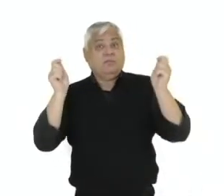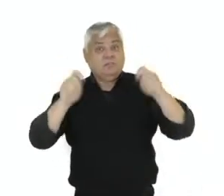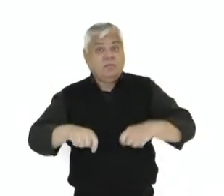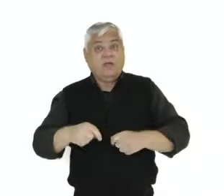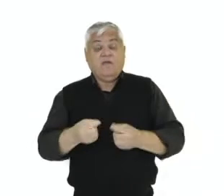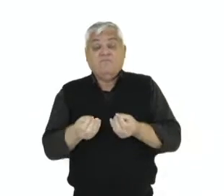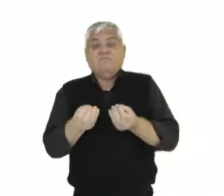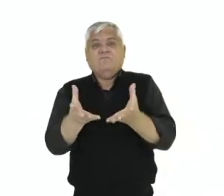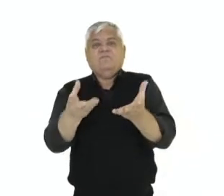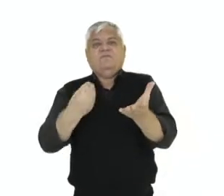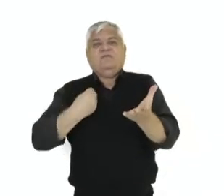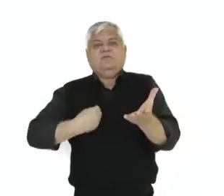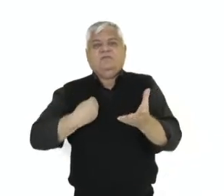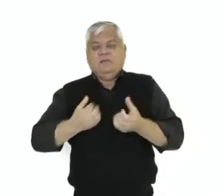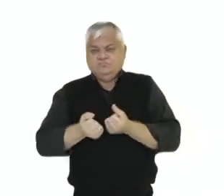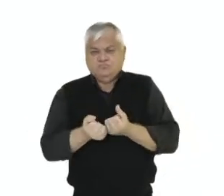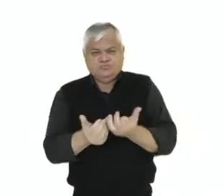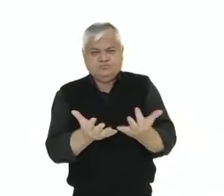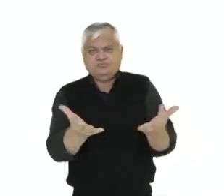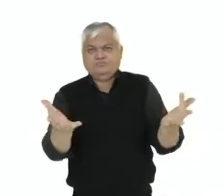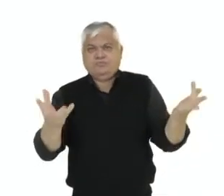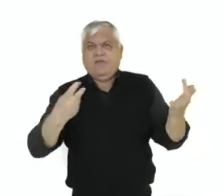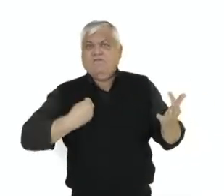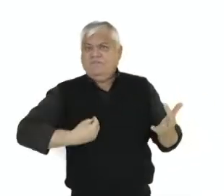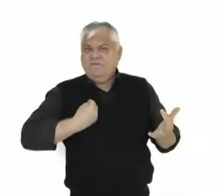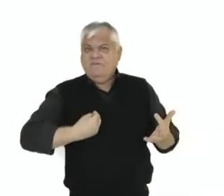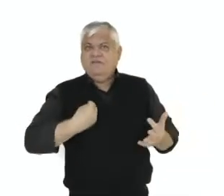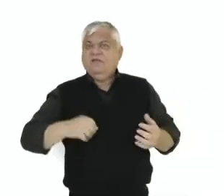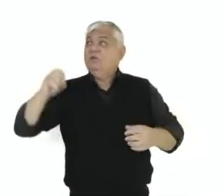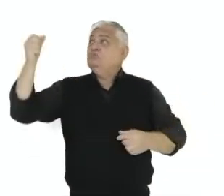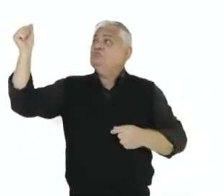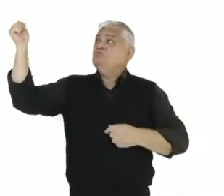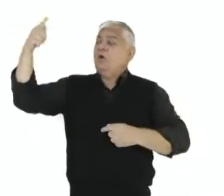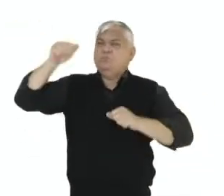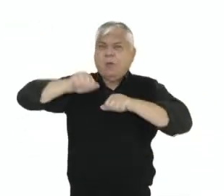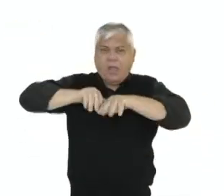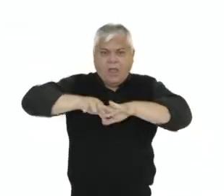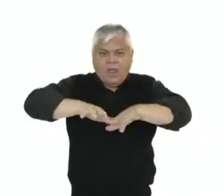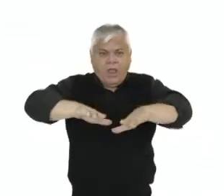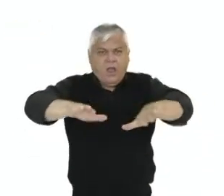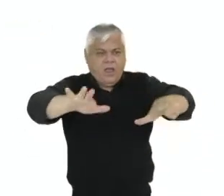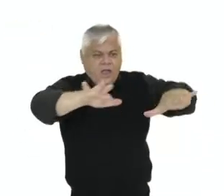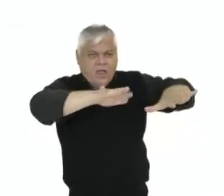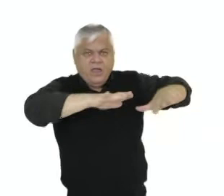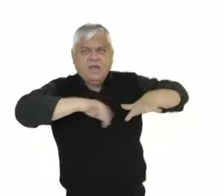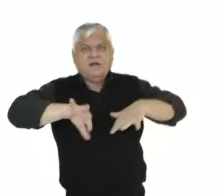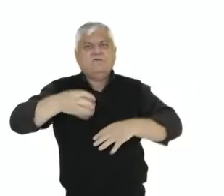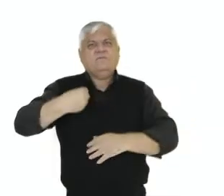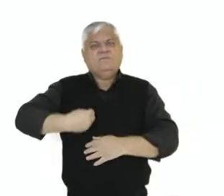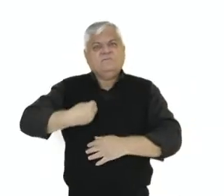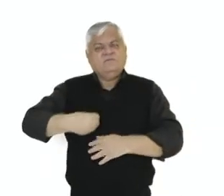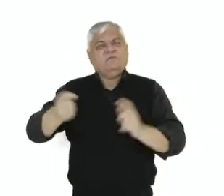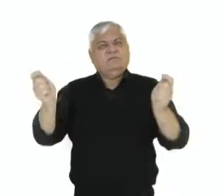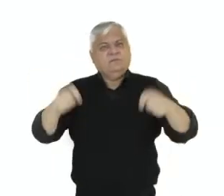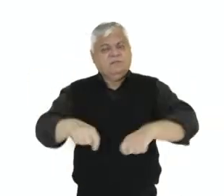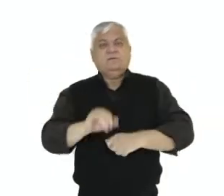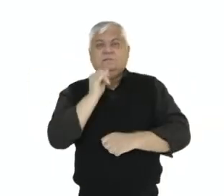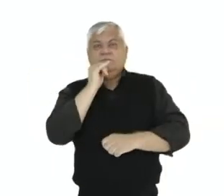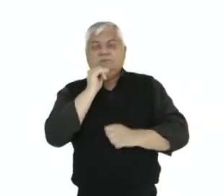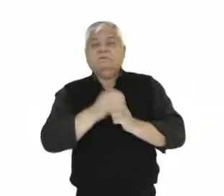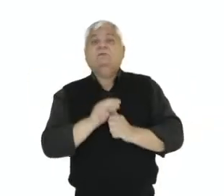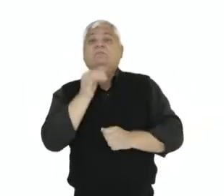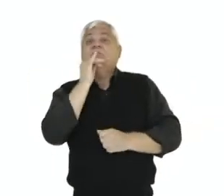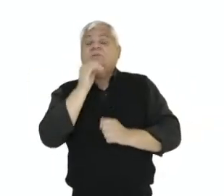vida em nosso planeta e é a principal fonte de energia dos seres vivos. A energia solar resulta da reação de